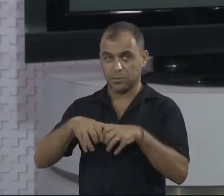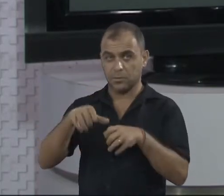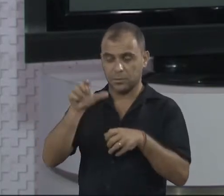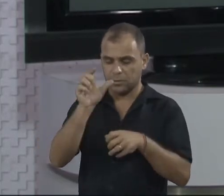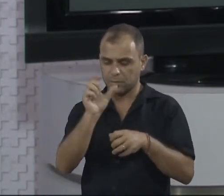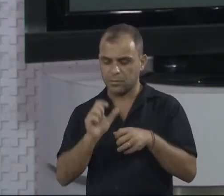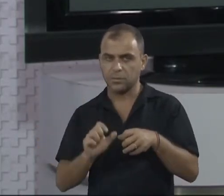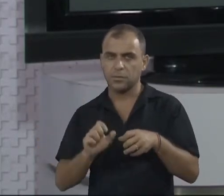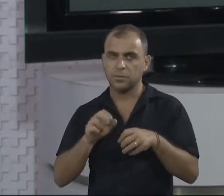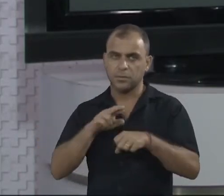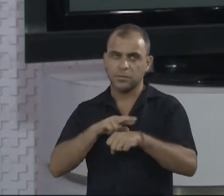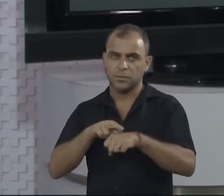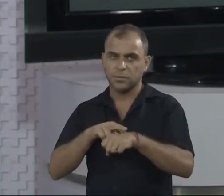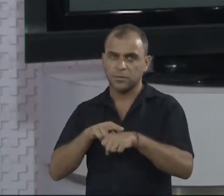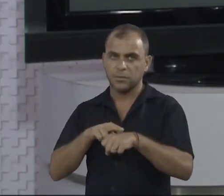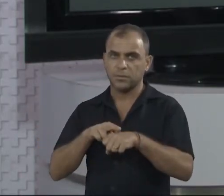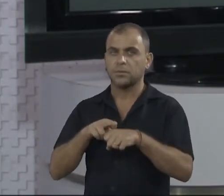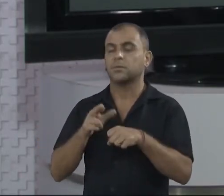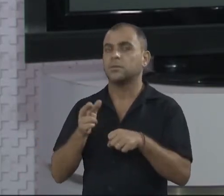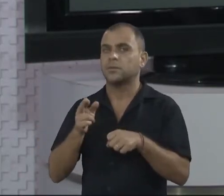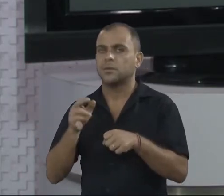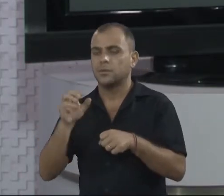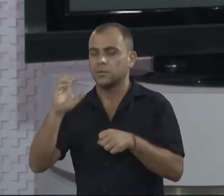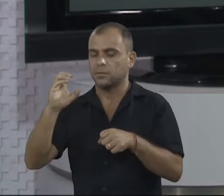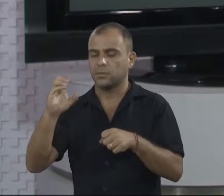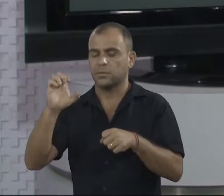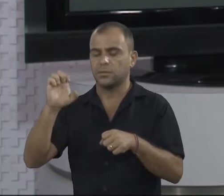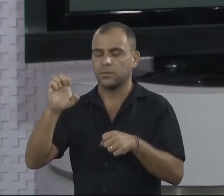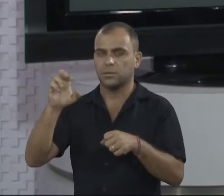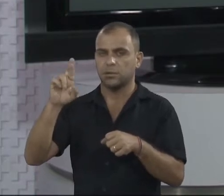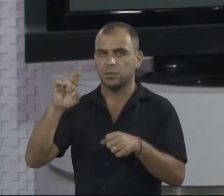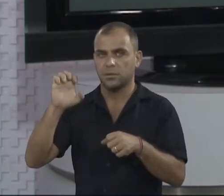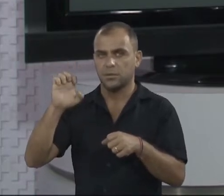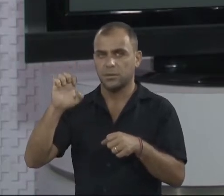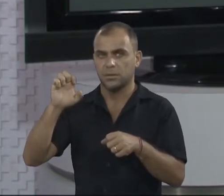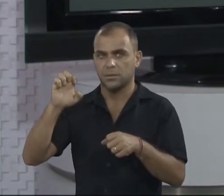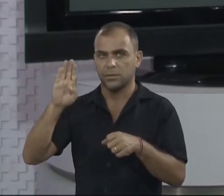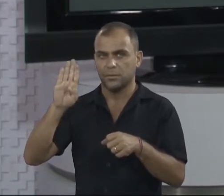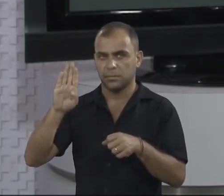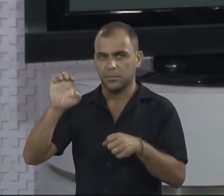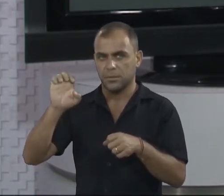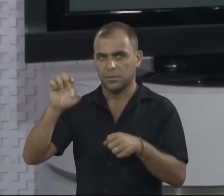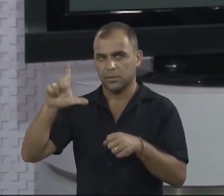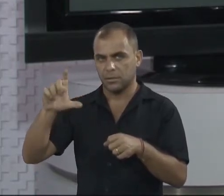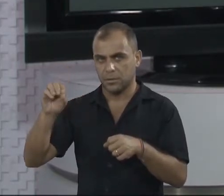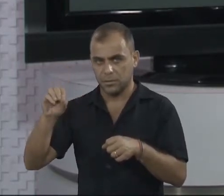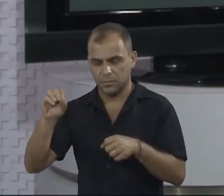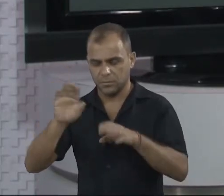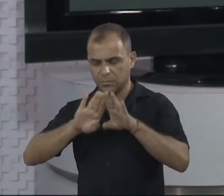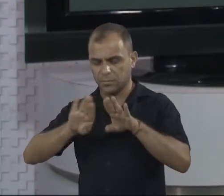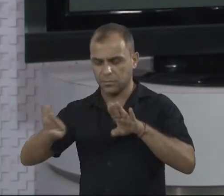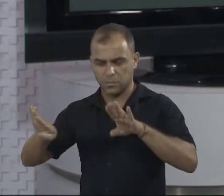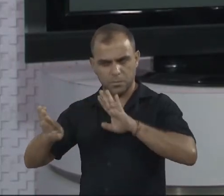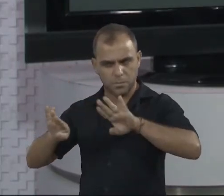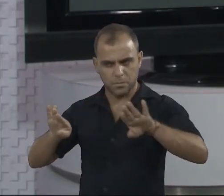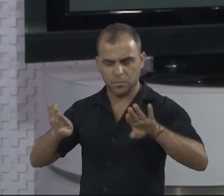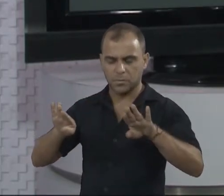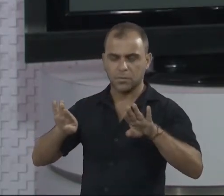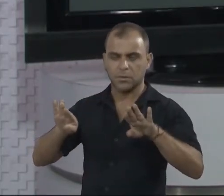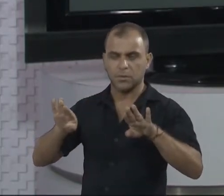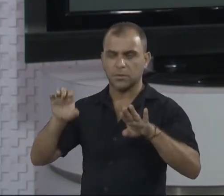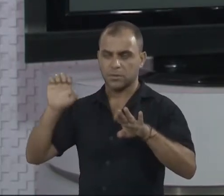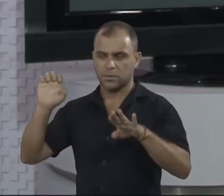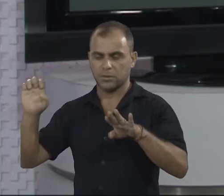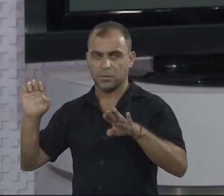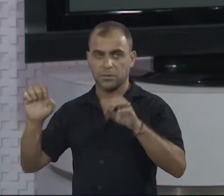cerebelo, e essa parte aqui, que é o tronco encefálico. O cérebro, como a gente já sabe, ele é dividido em duas partes, no hemisfério direito e no hemisfério